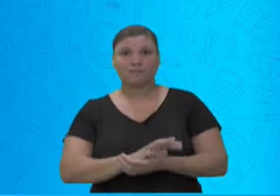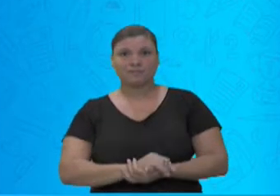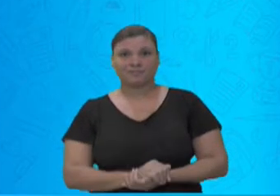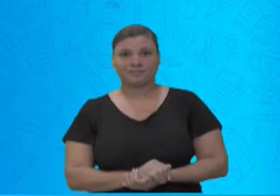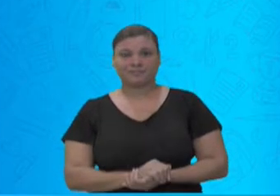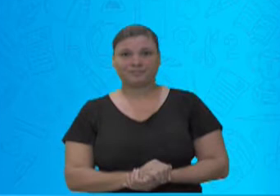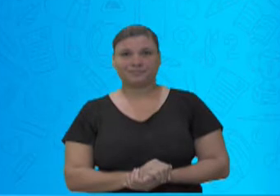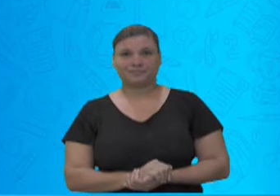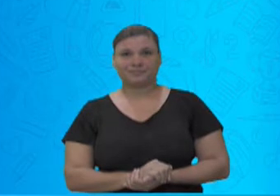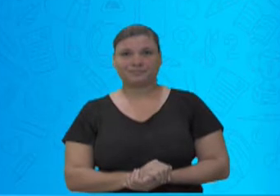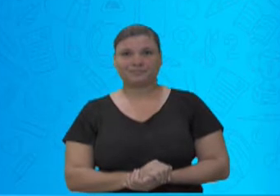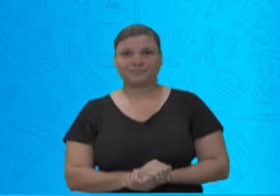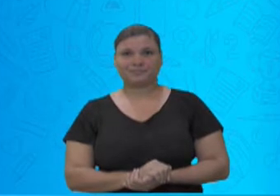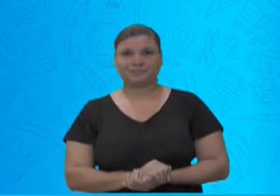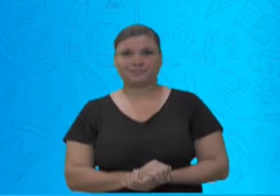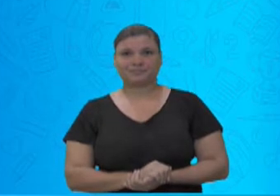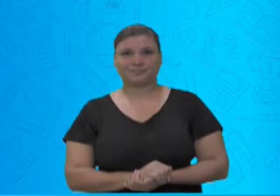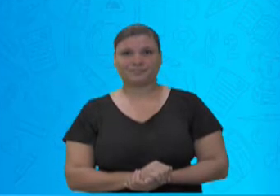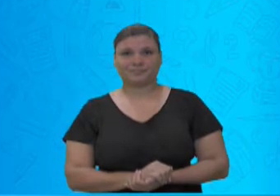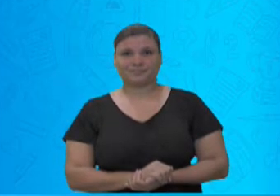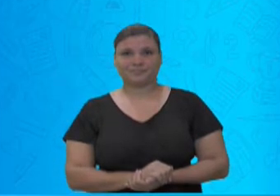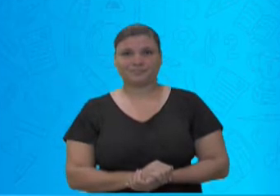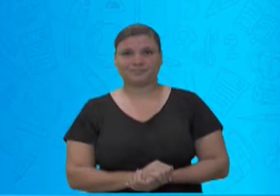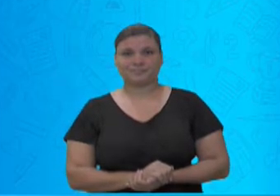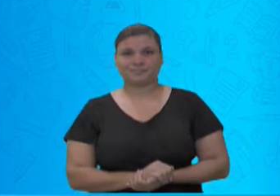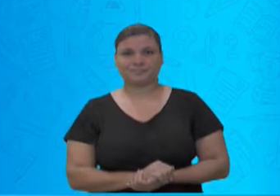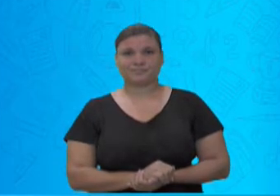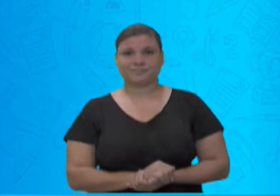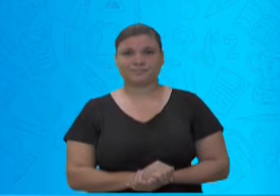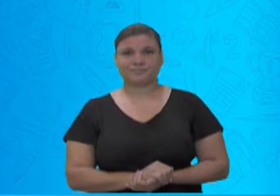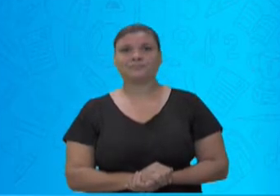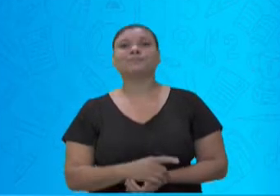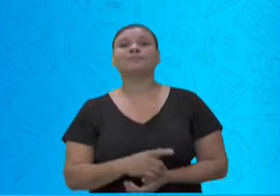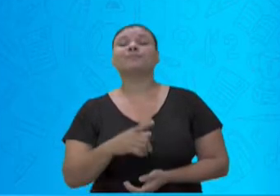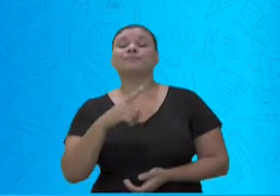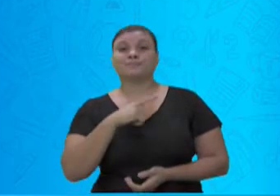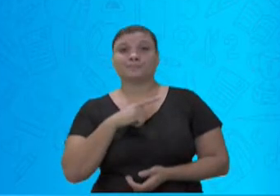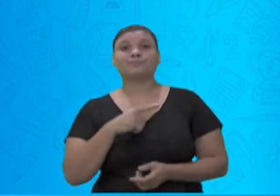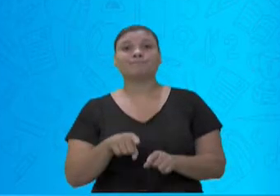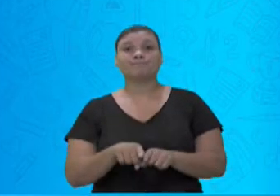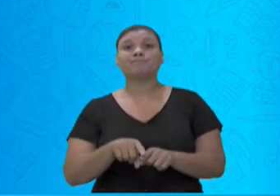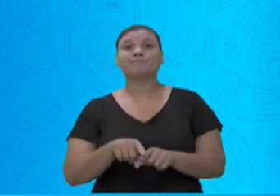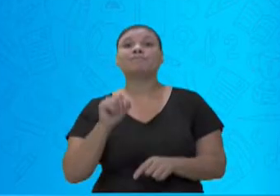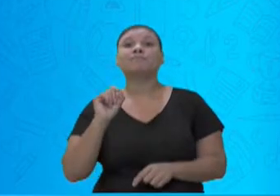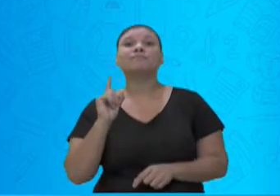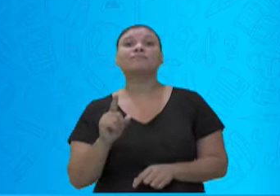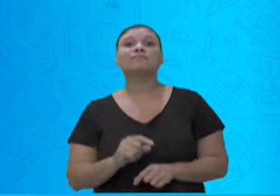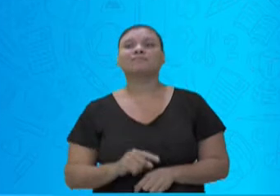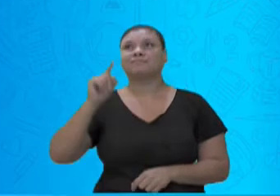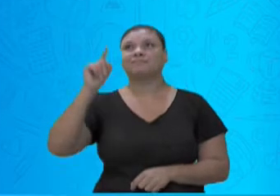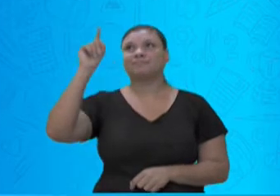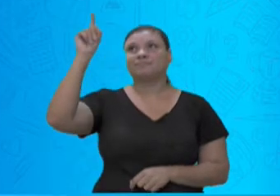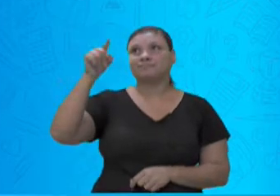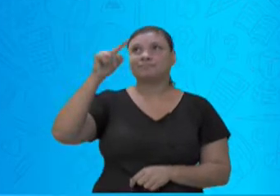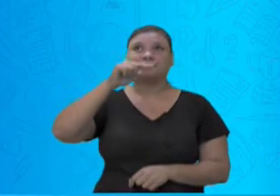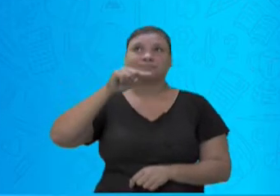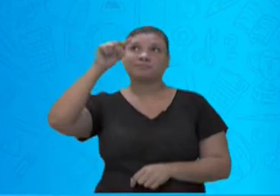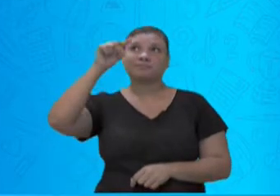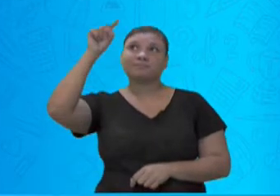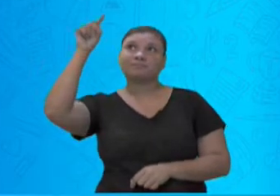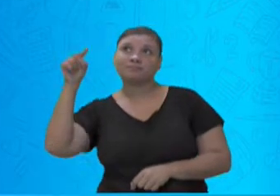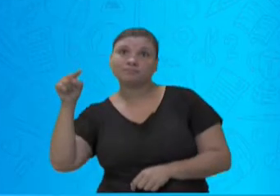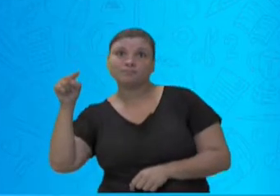isso não. Olha lá, continua. É também o uso de sinais gráficos